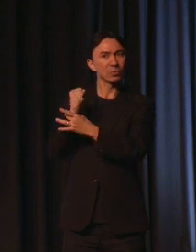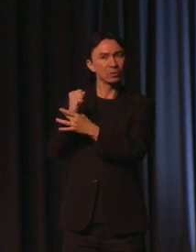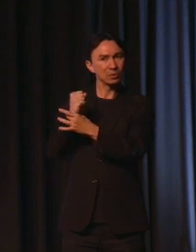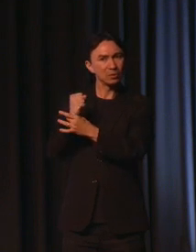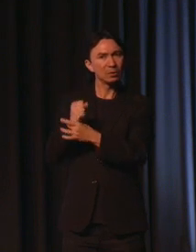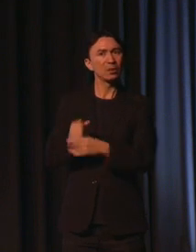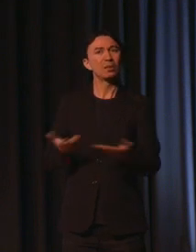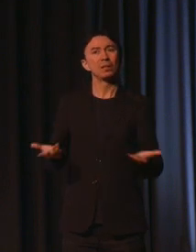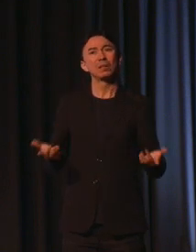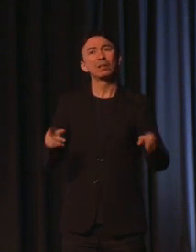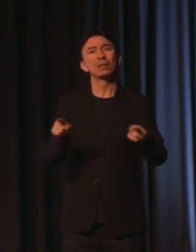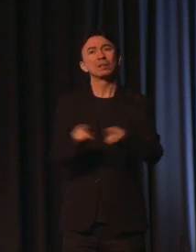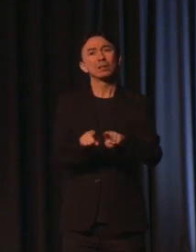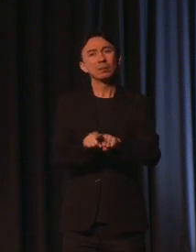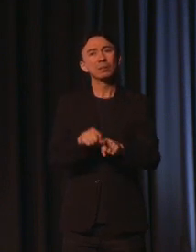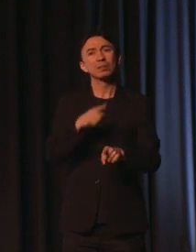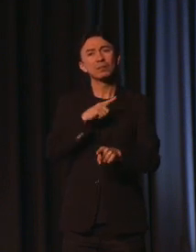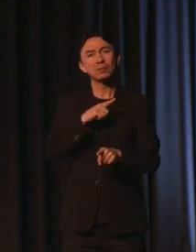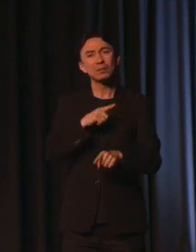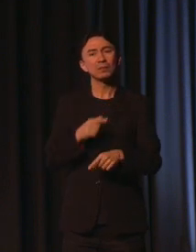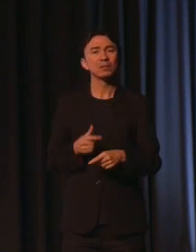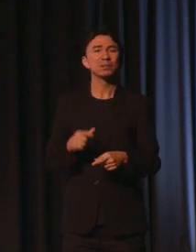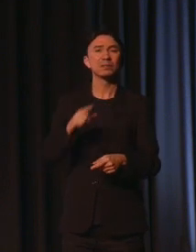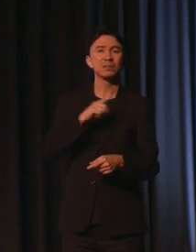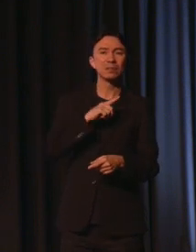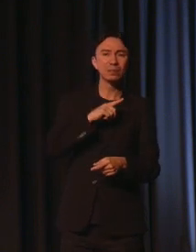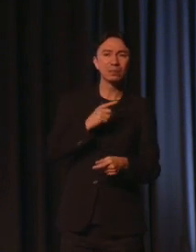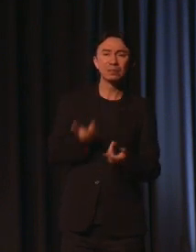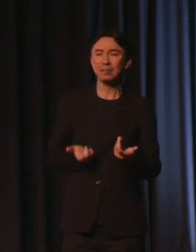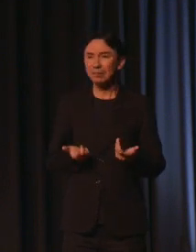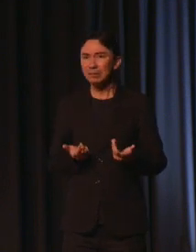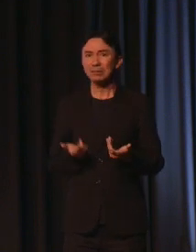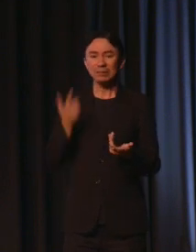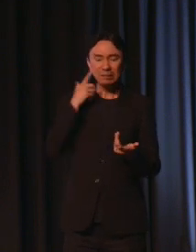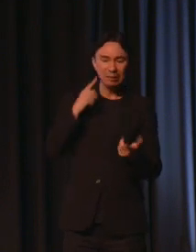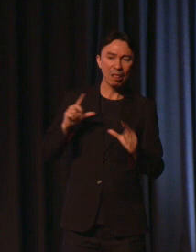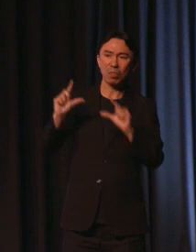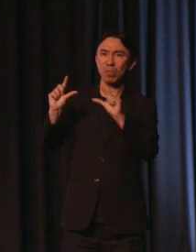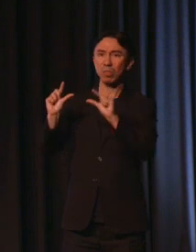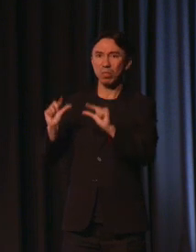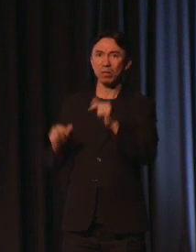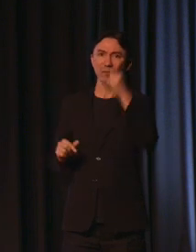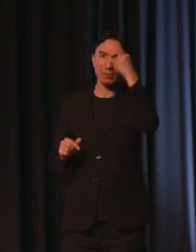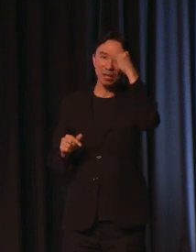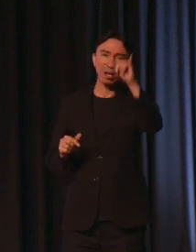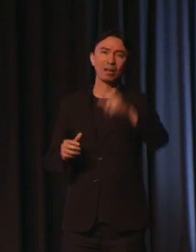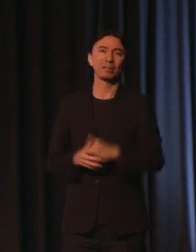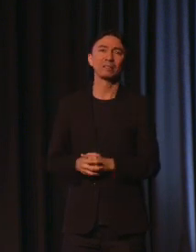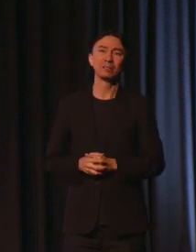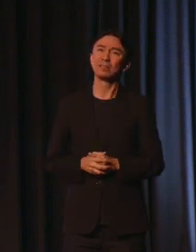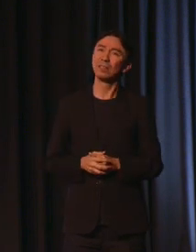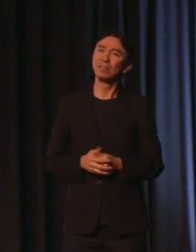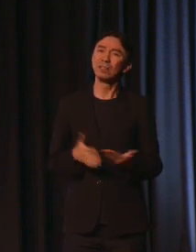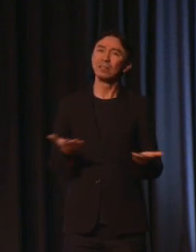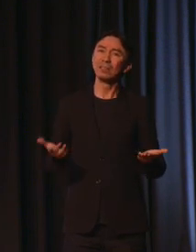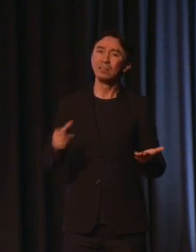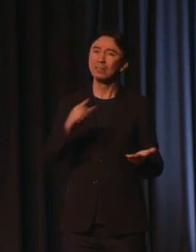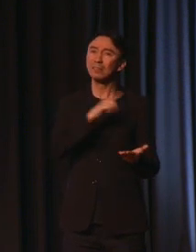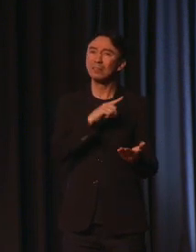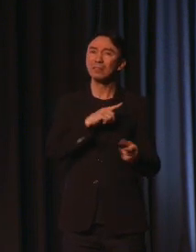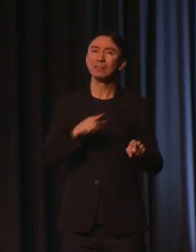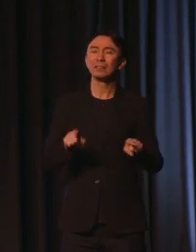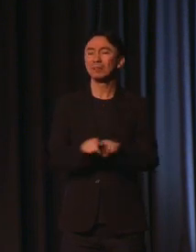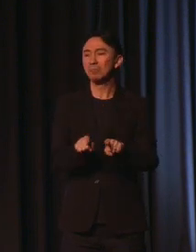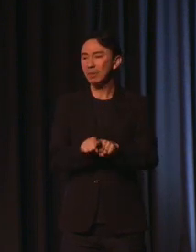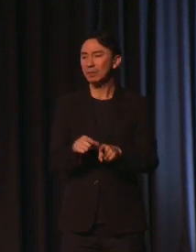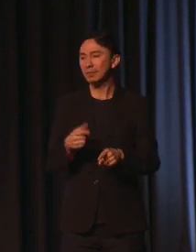assim, mitigar qualquer situação de desabastecimento. Indisponibilidade do medicamento, às vezes na inexigibilidade. Por